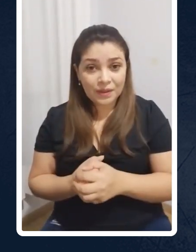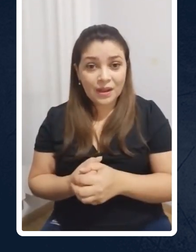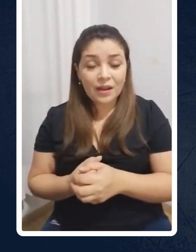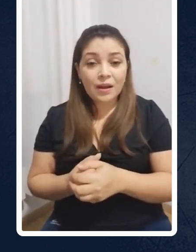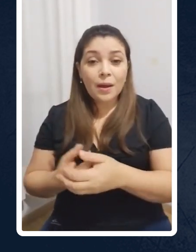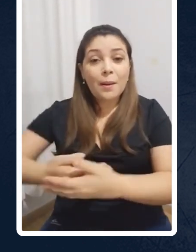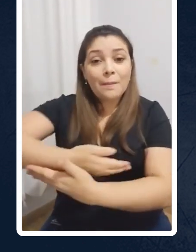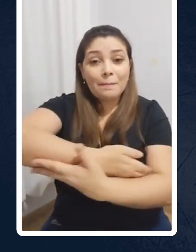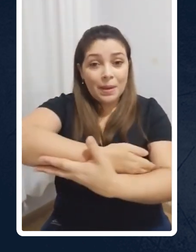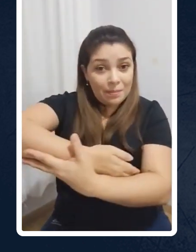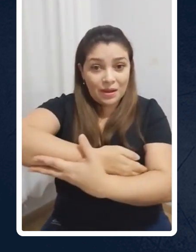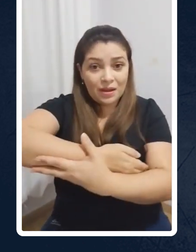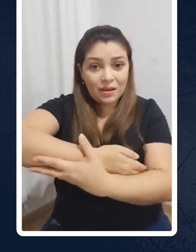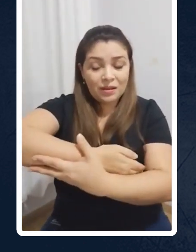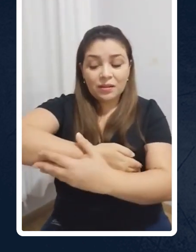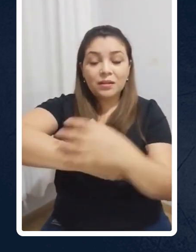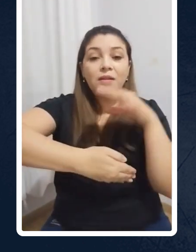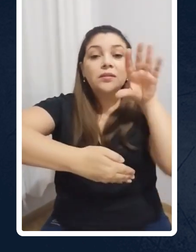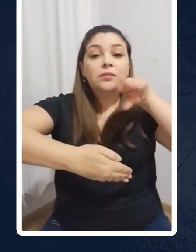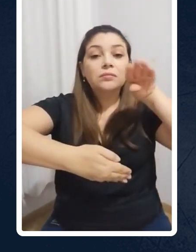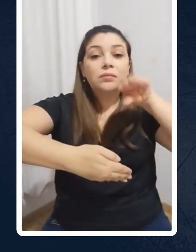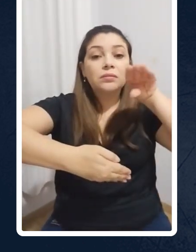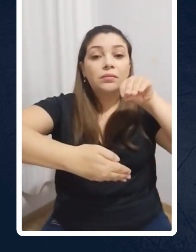de frente para você.